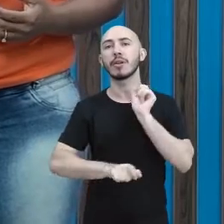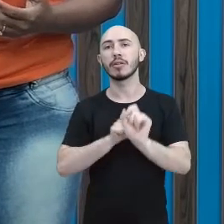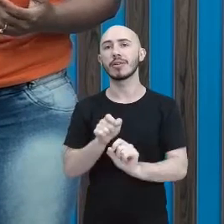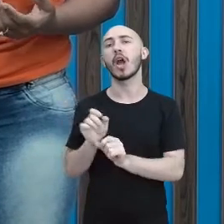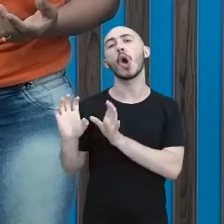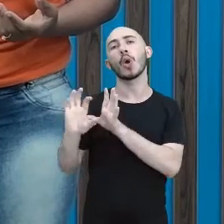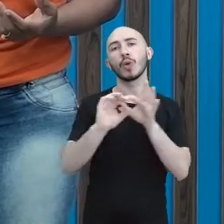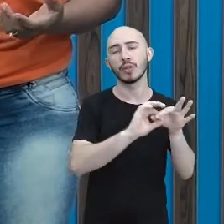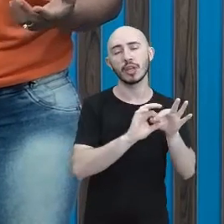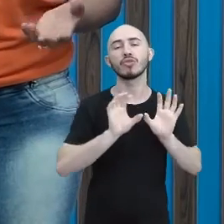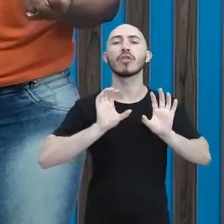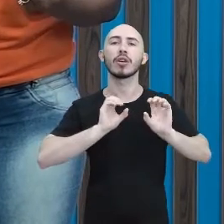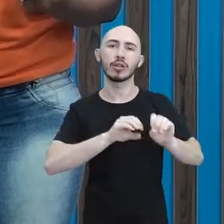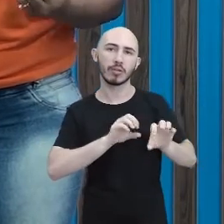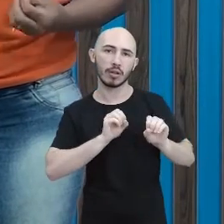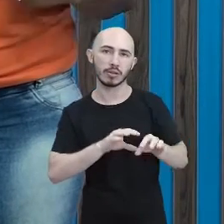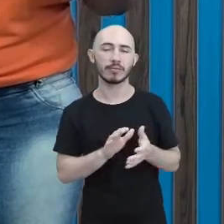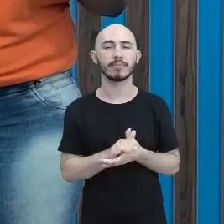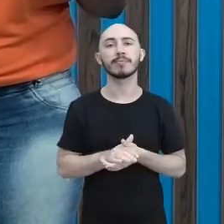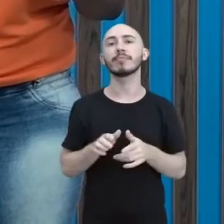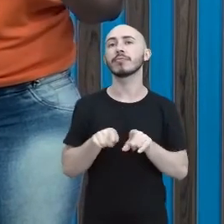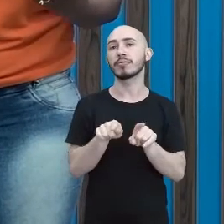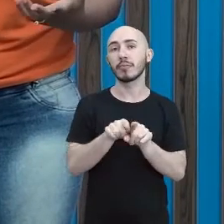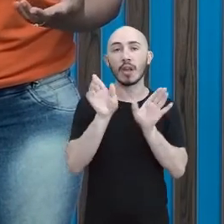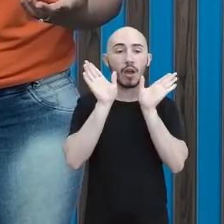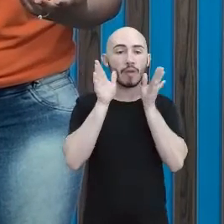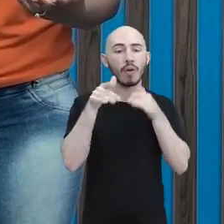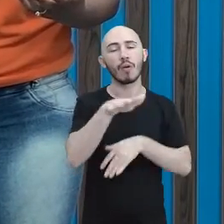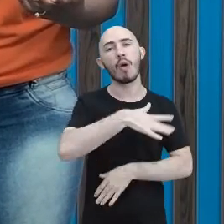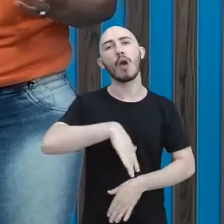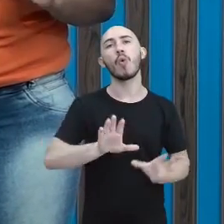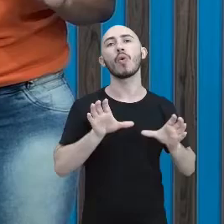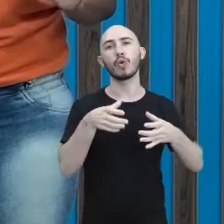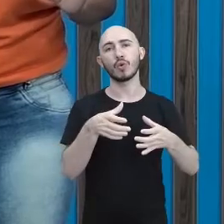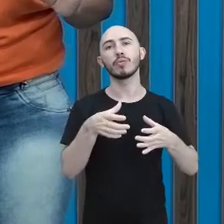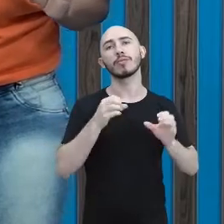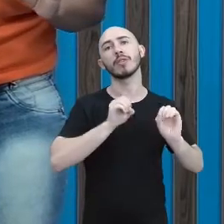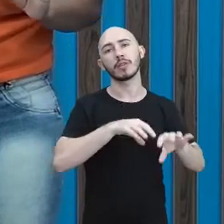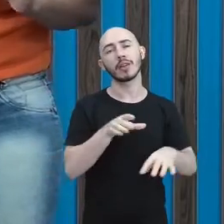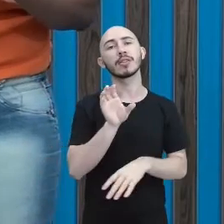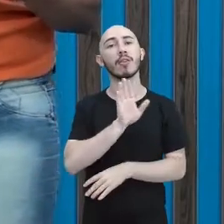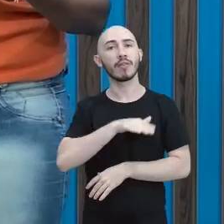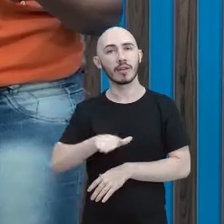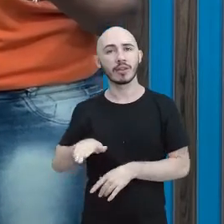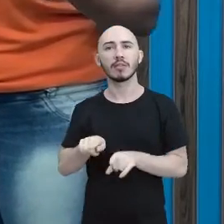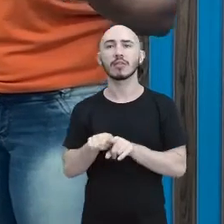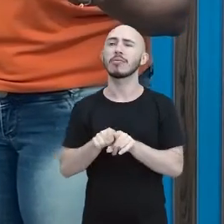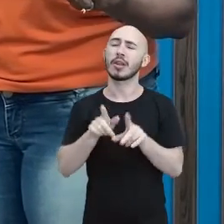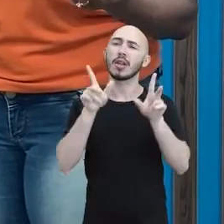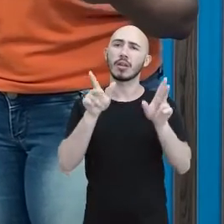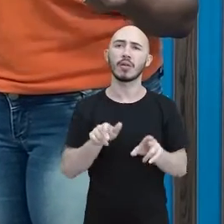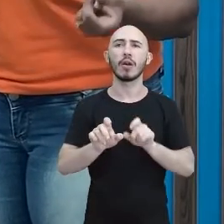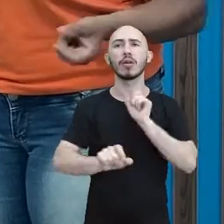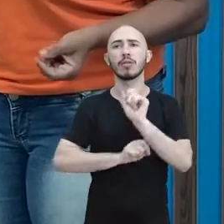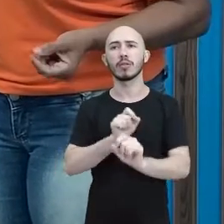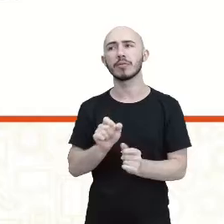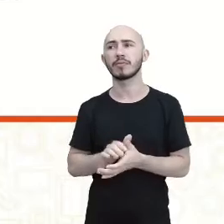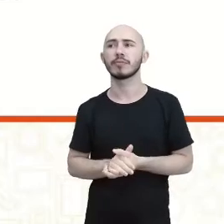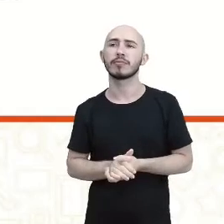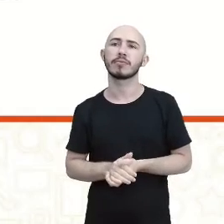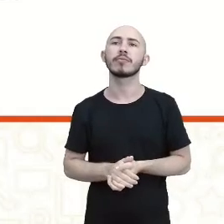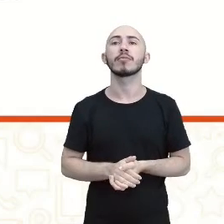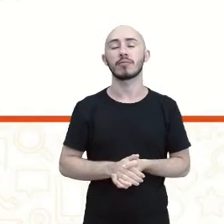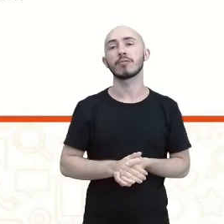contexto da educação. E com o nosso público-alvo, a educação infantil não é diferente. Eles são contemplados e